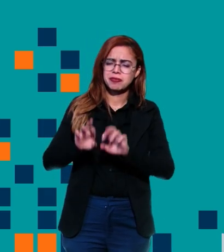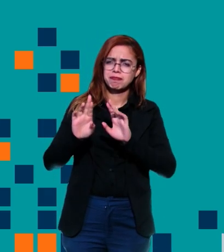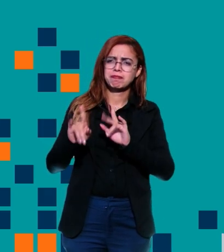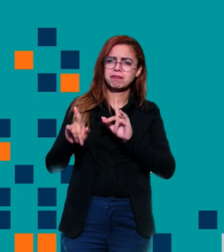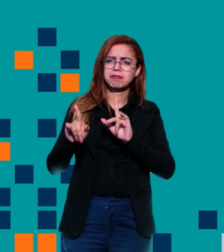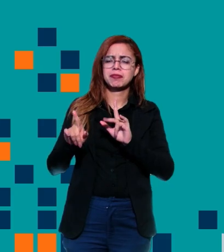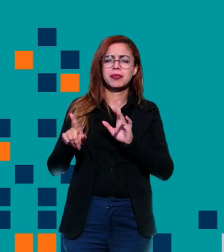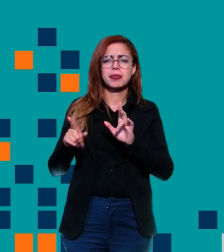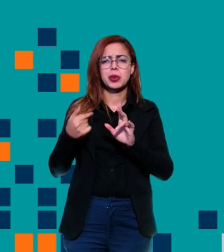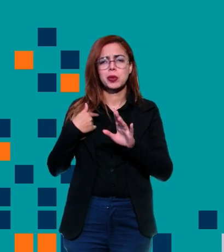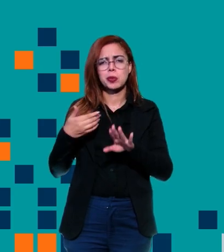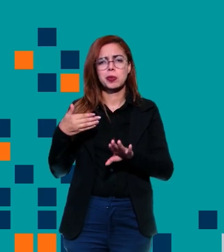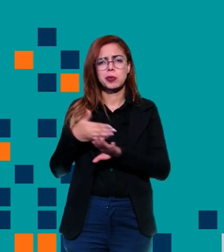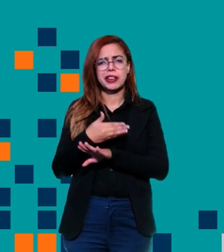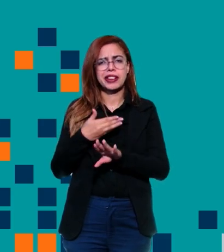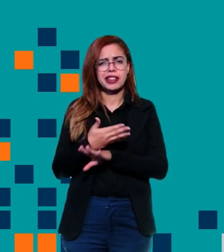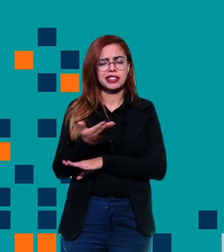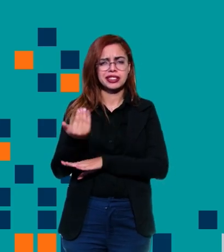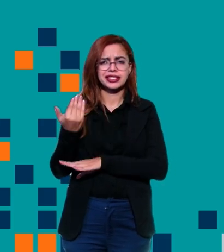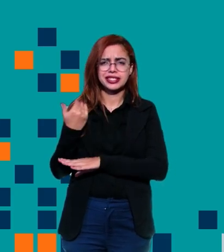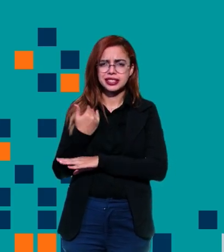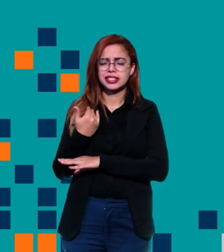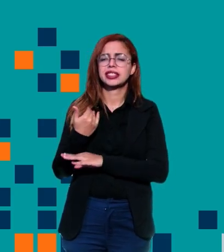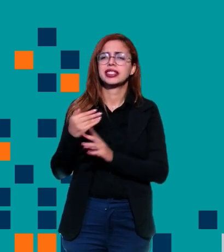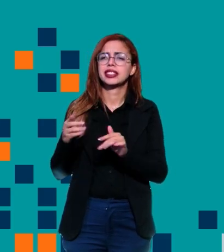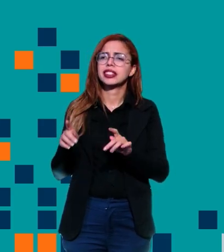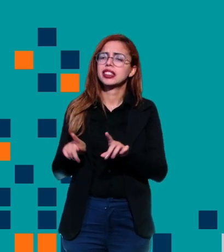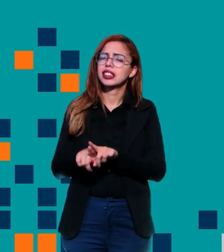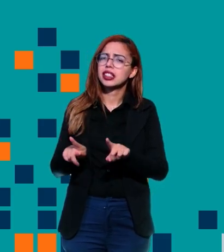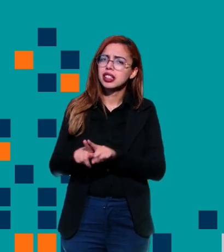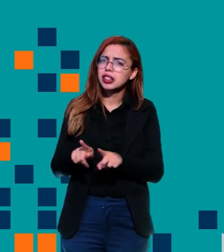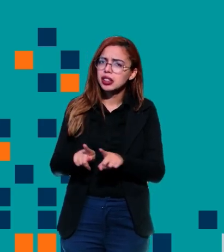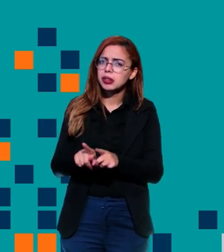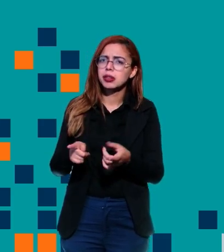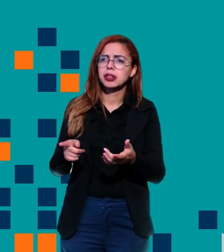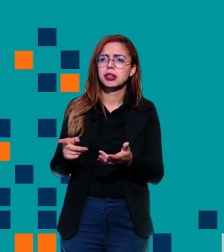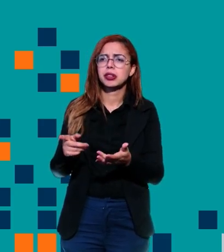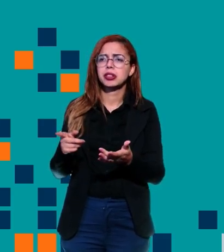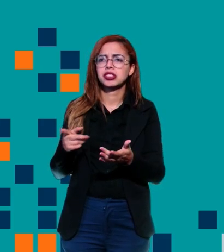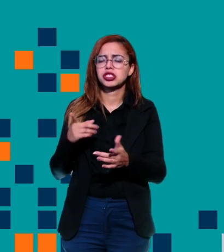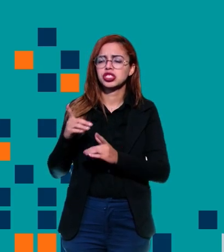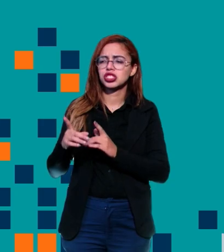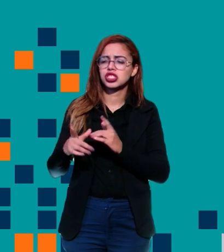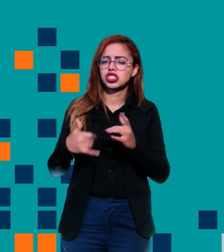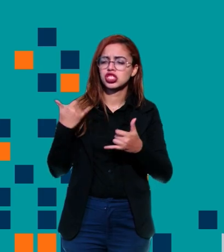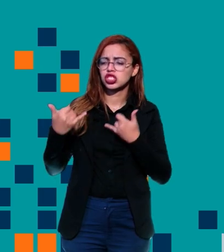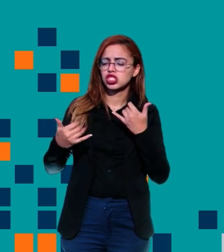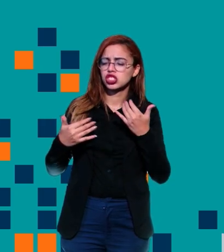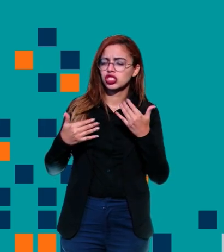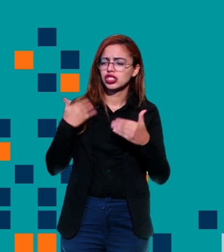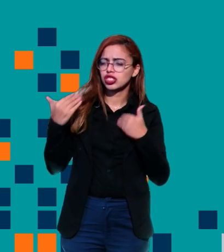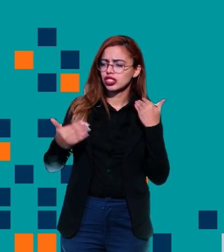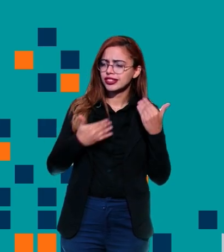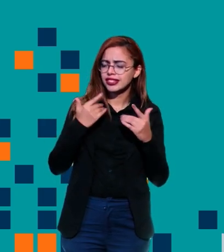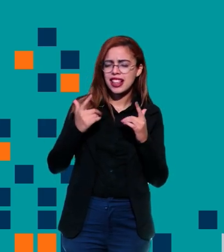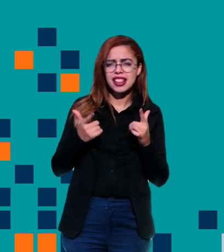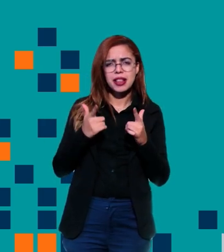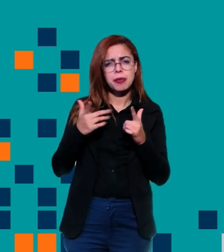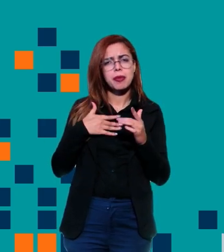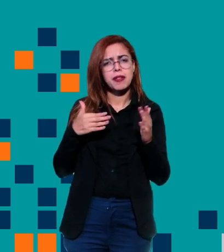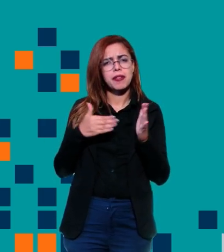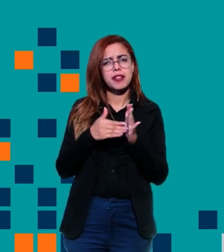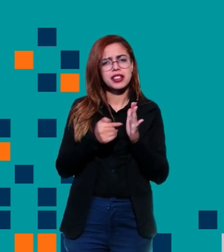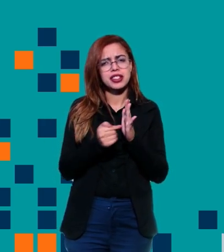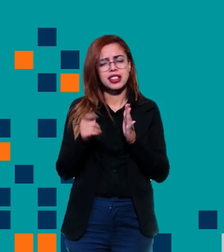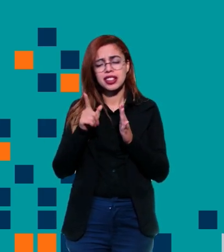mas que eu participei muito. Então, meu parque de diversões era a obra, na verdade, né? Meu final de semana era ver